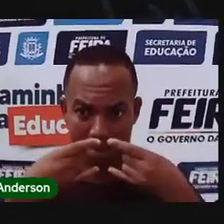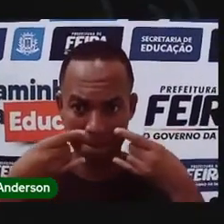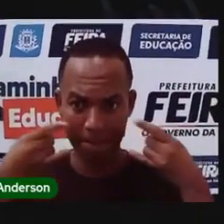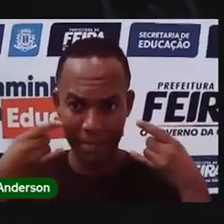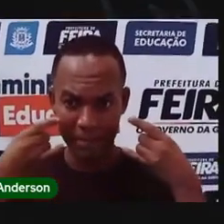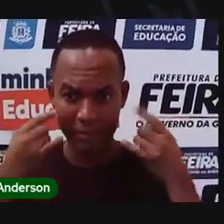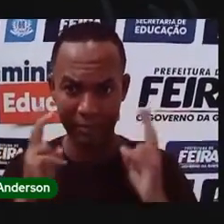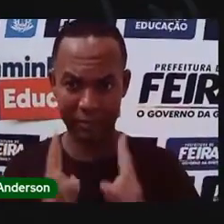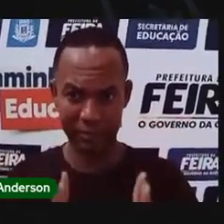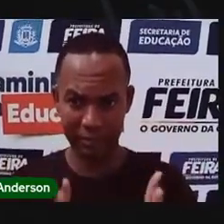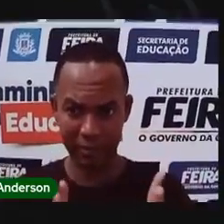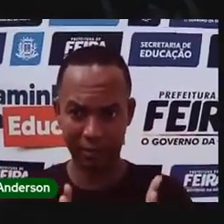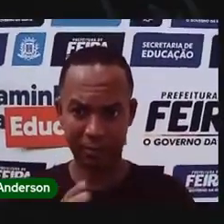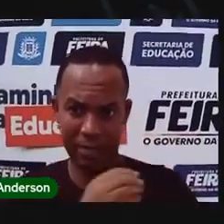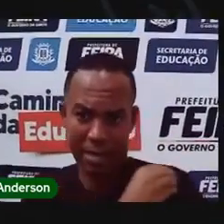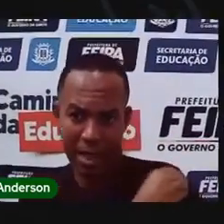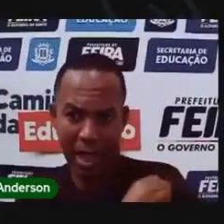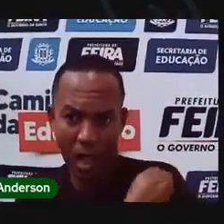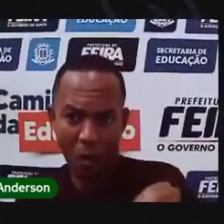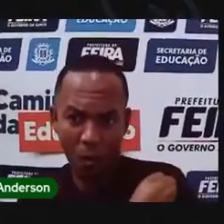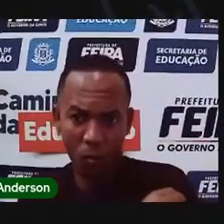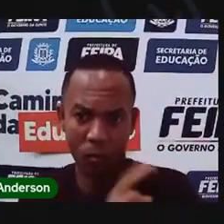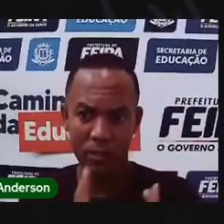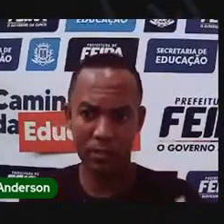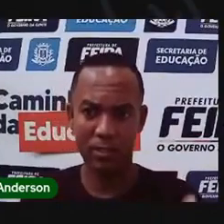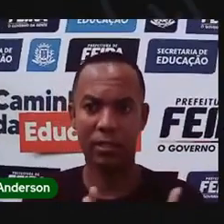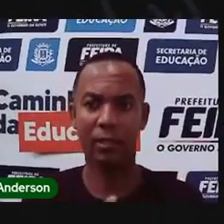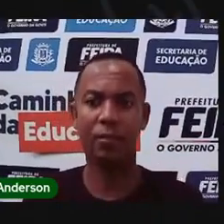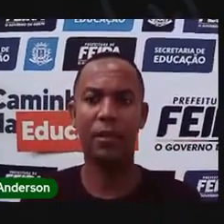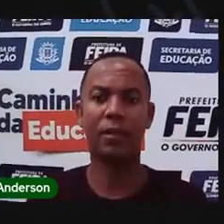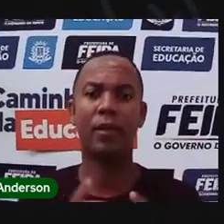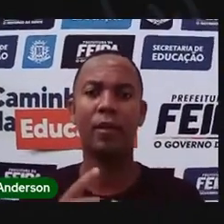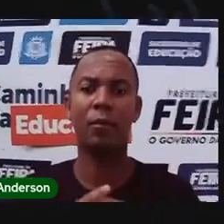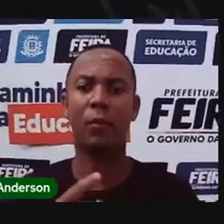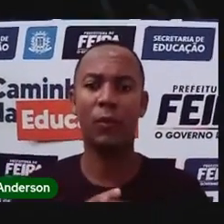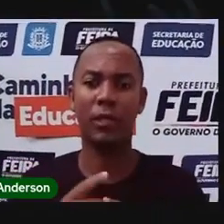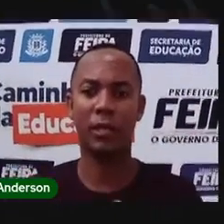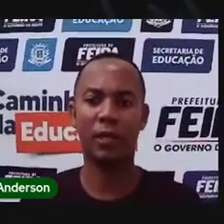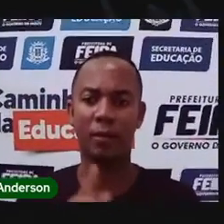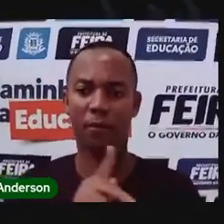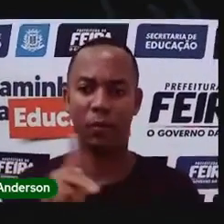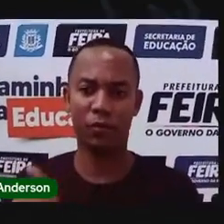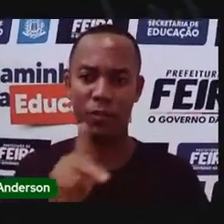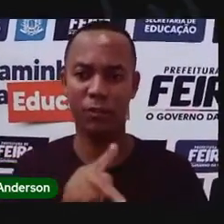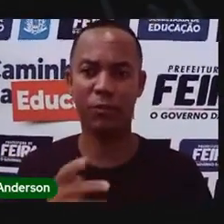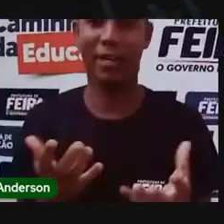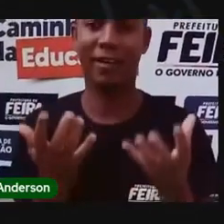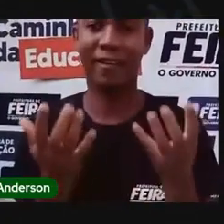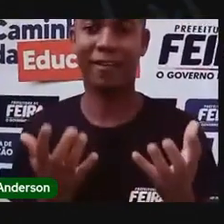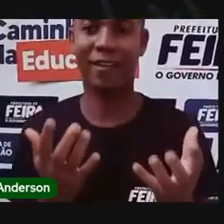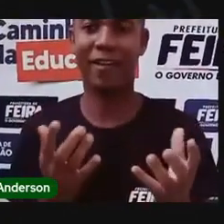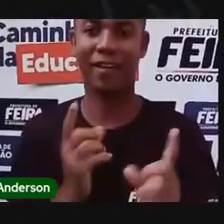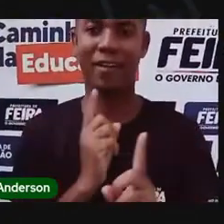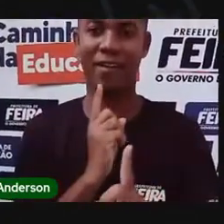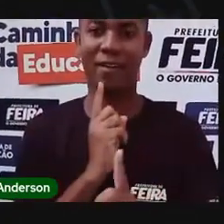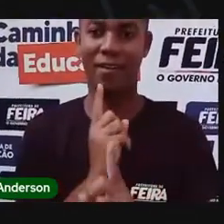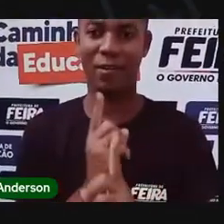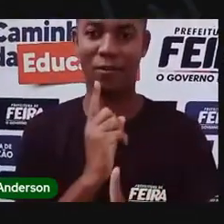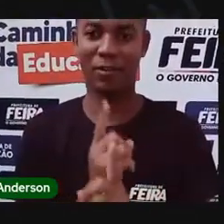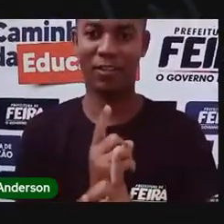se cuidando direitinho? Se cuidem, porque a Pró quer encontrar vocês em breve, certo? Então vamos lá.